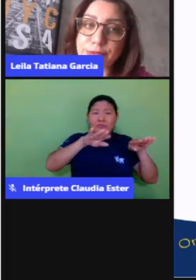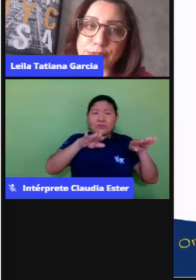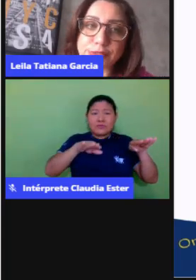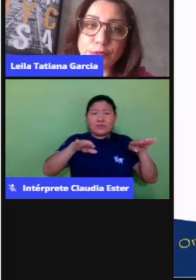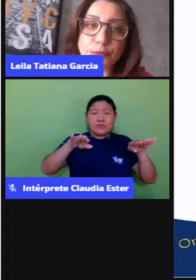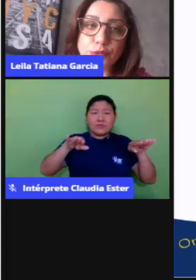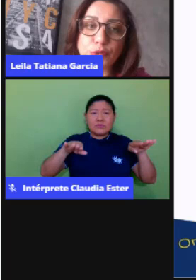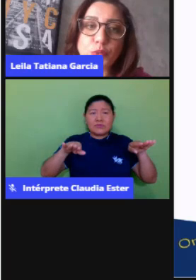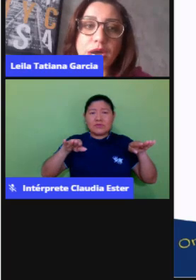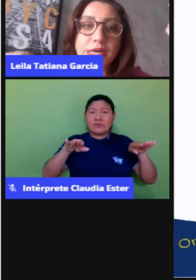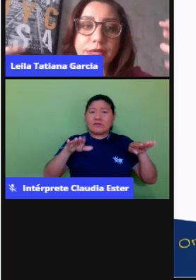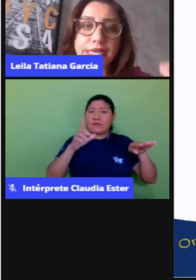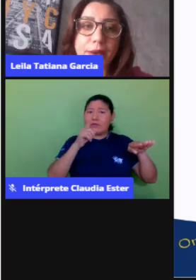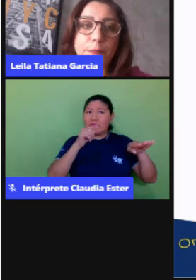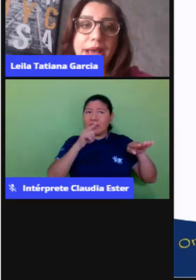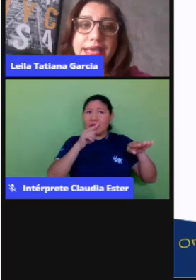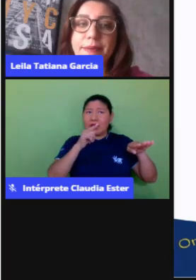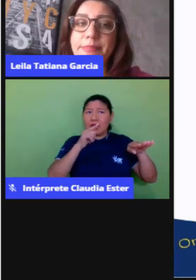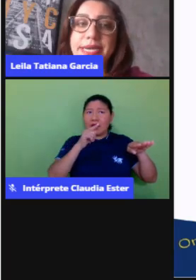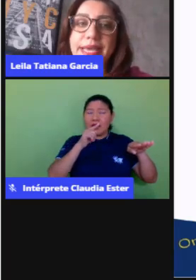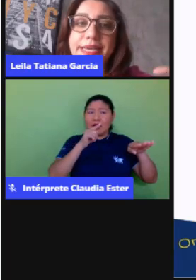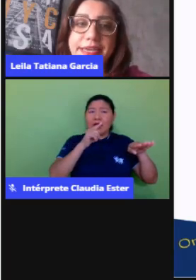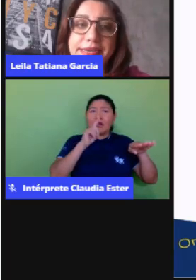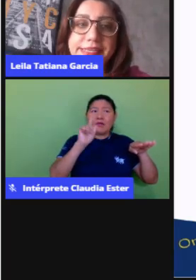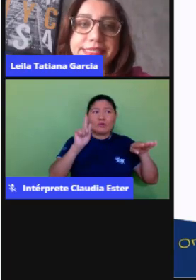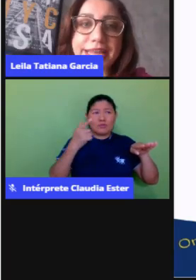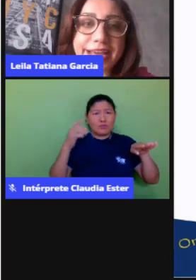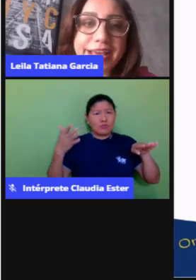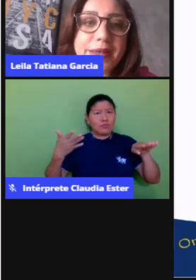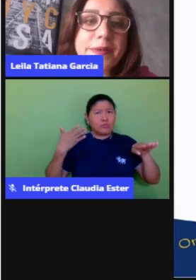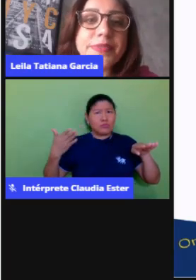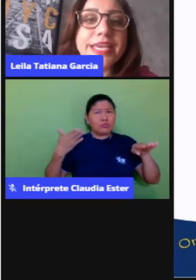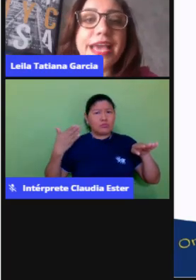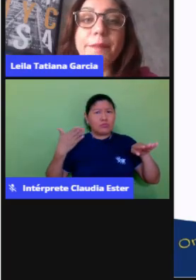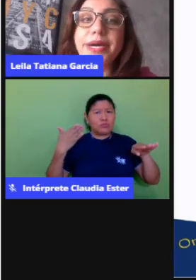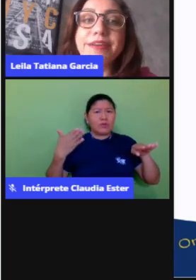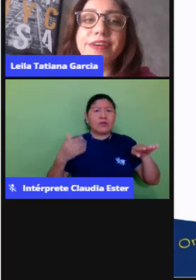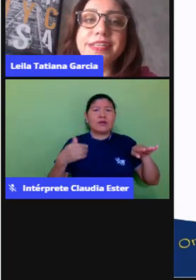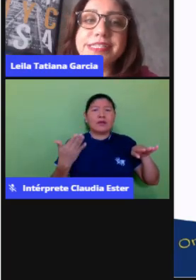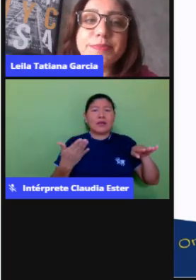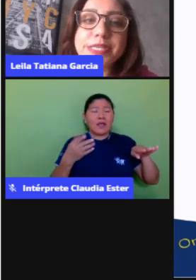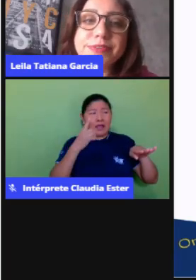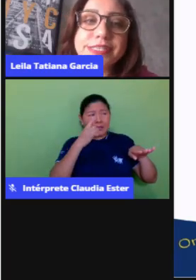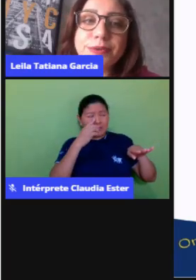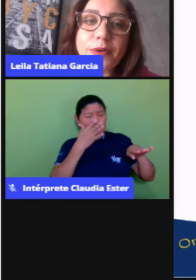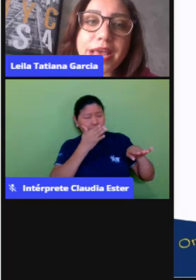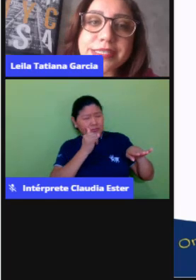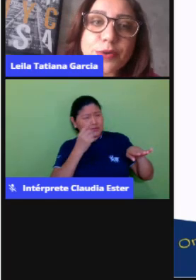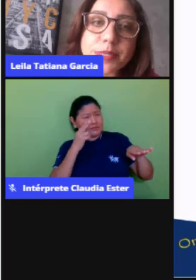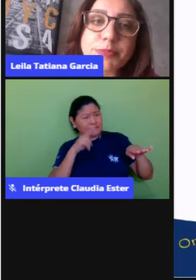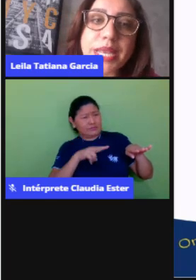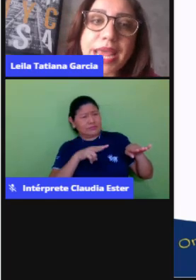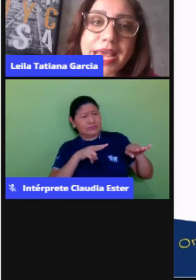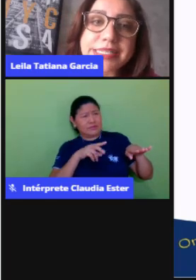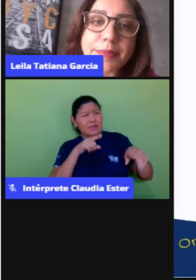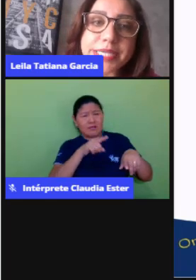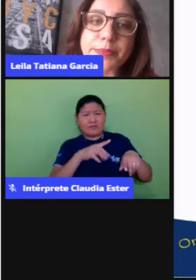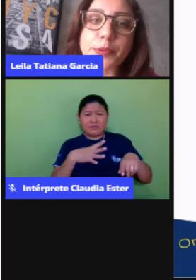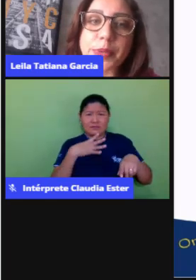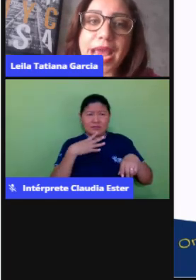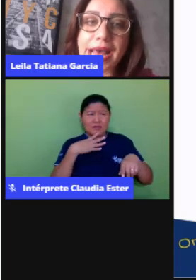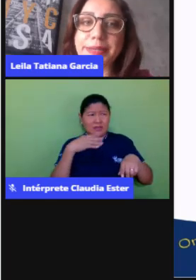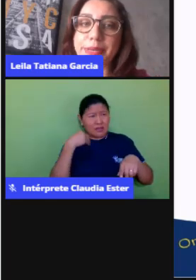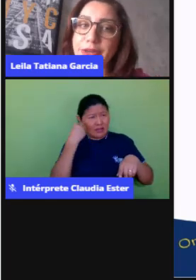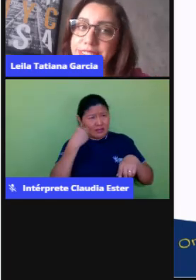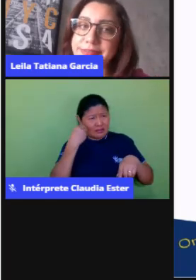graus Celsius. Todo mundo suando ali, o pai, a mãe, a criança, né? E a mãe falando assim, mas você não conhece alguma experiência